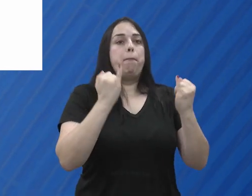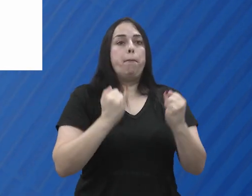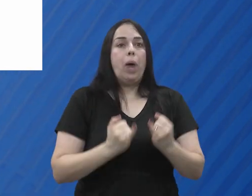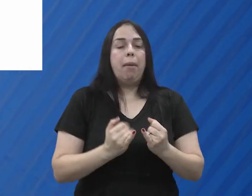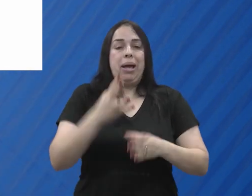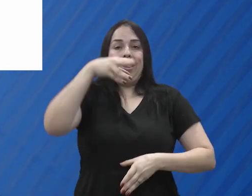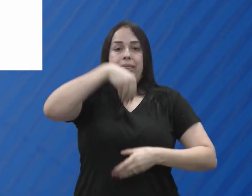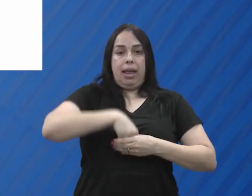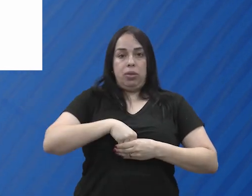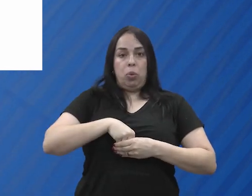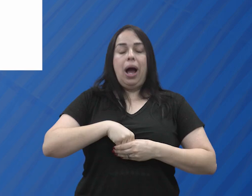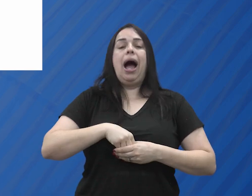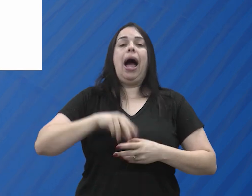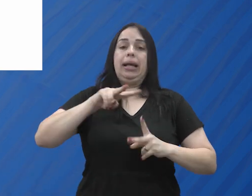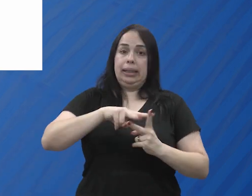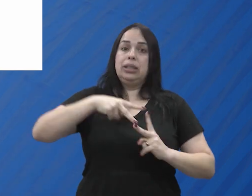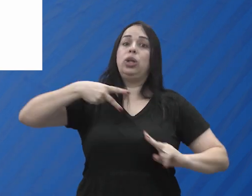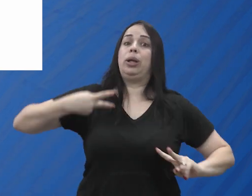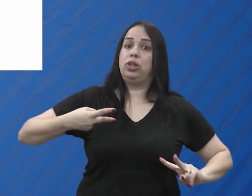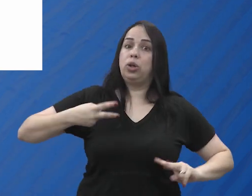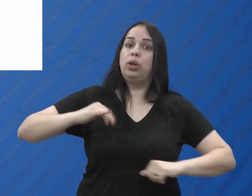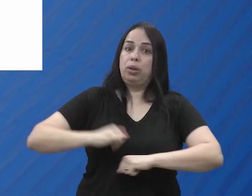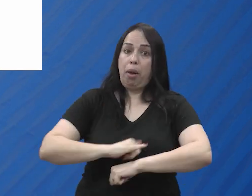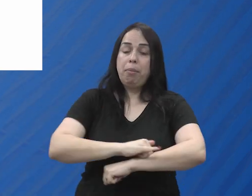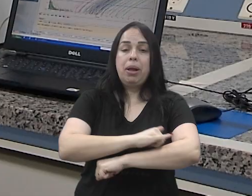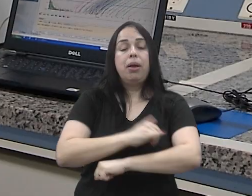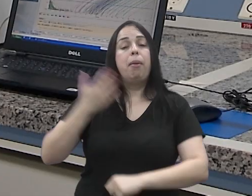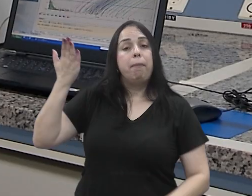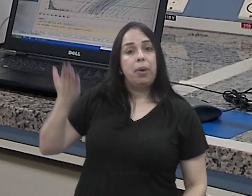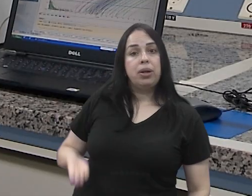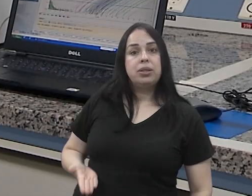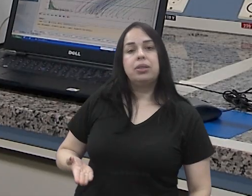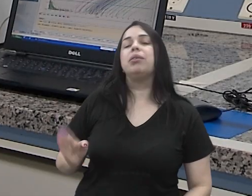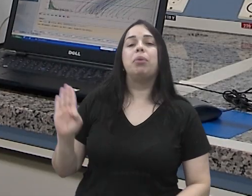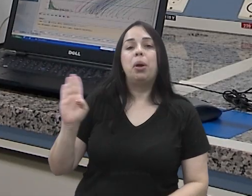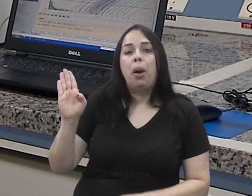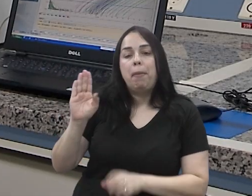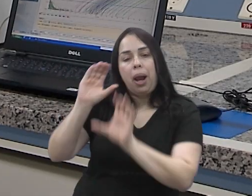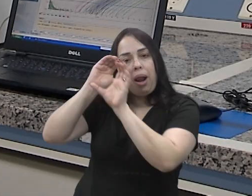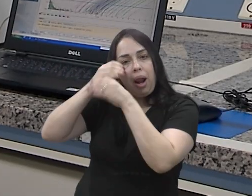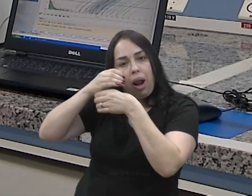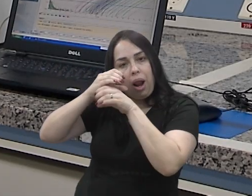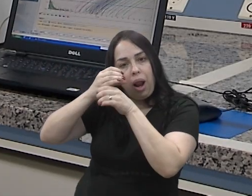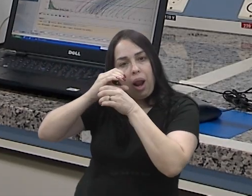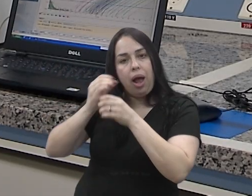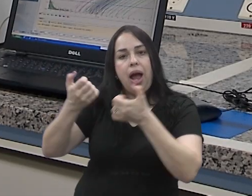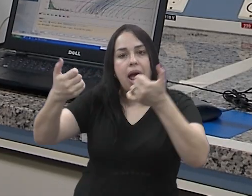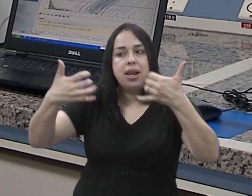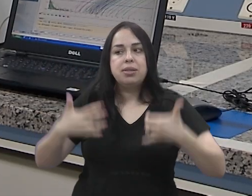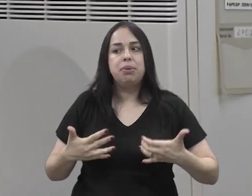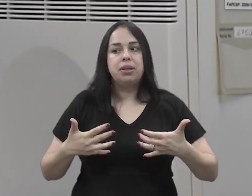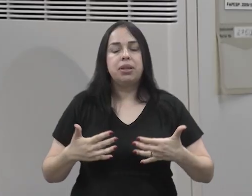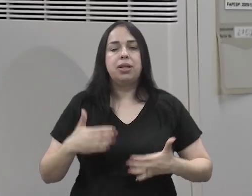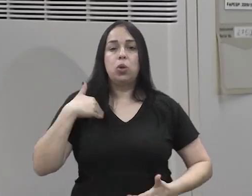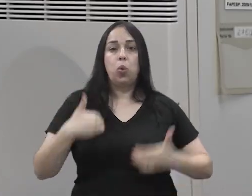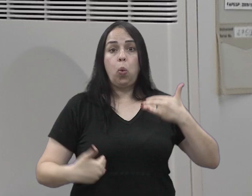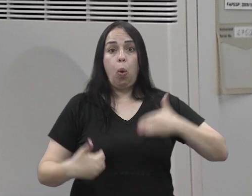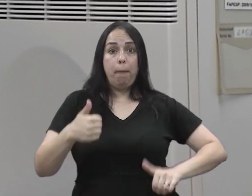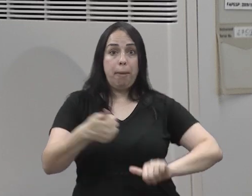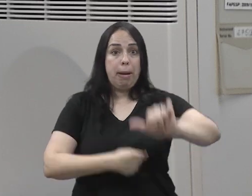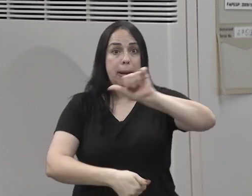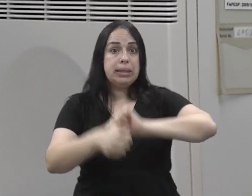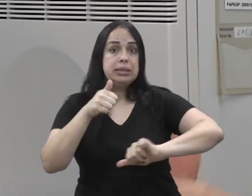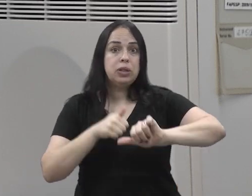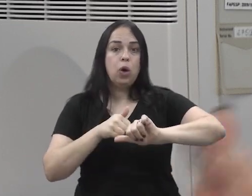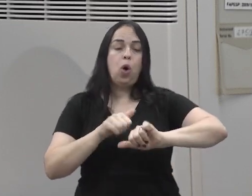células ainda exibiam um padrão ligado à obesidade. Para essa bióloga molecular, quando se trata de mudanças no